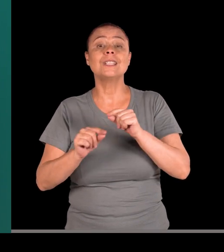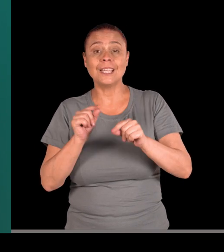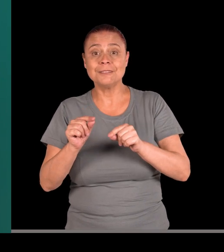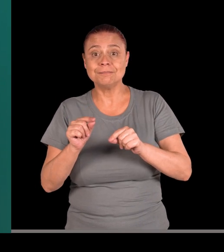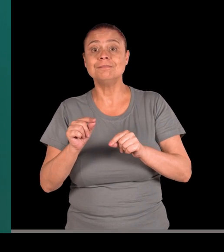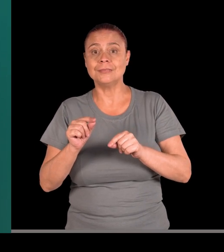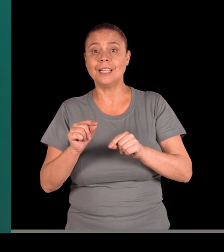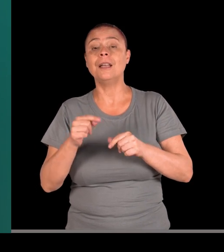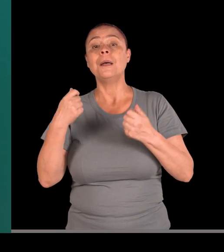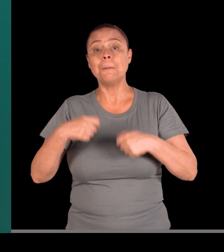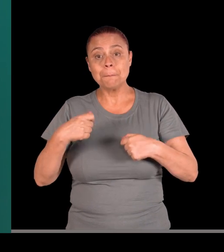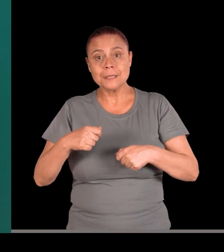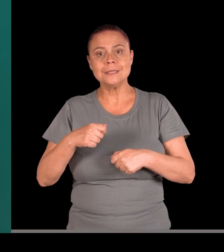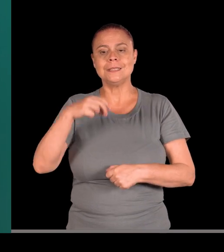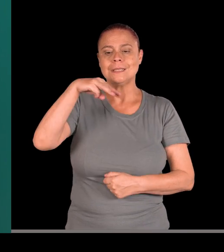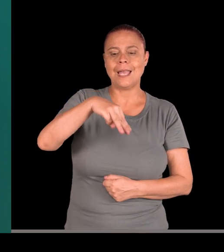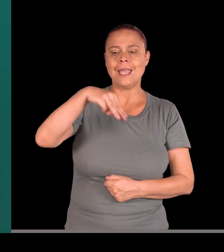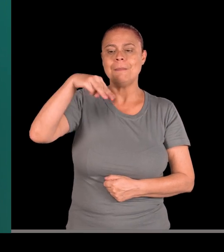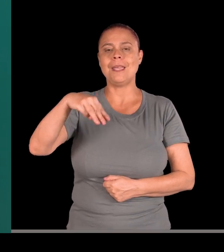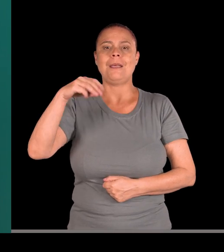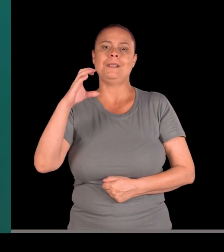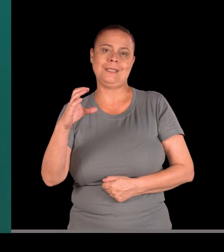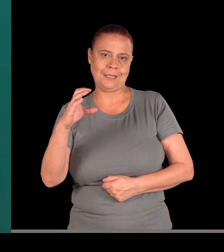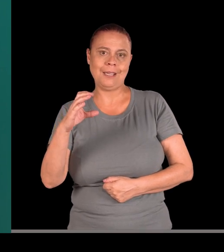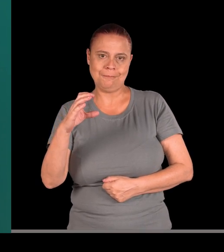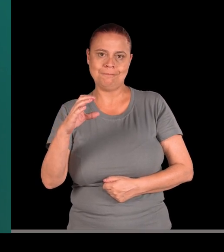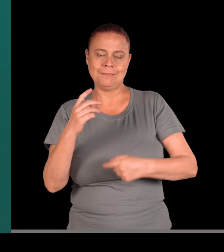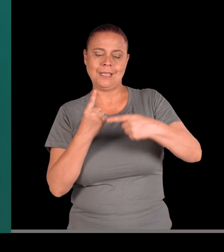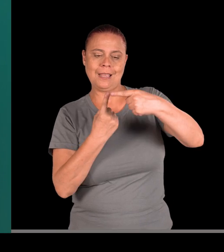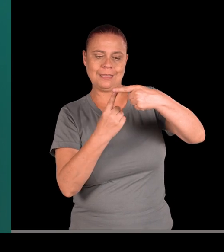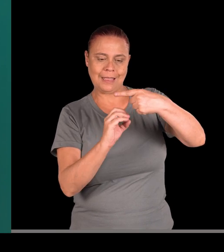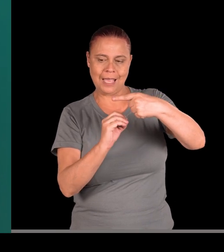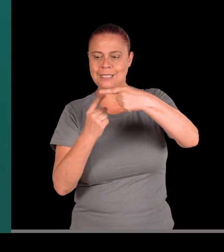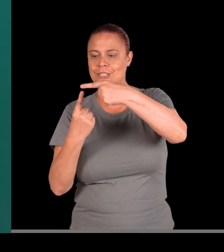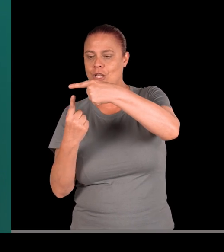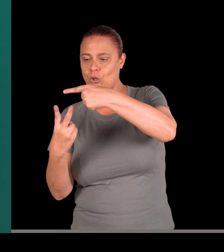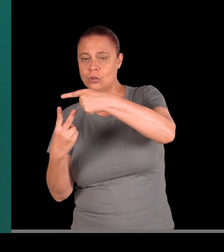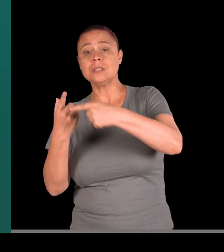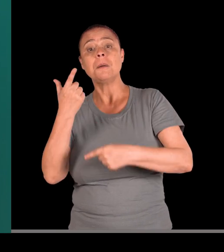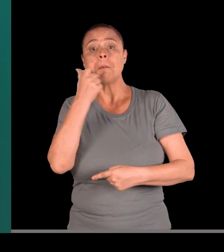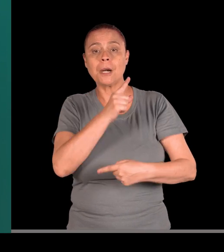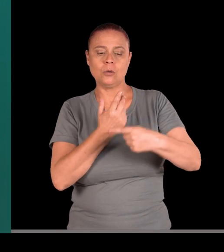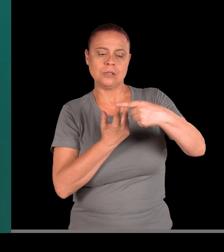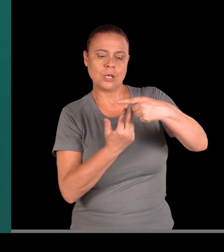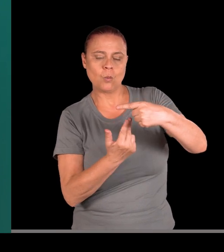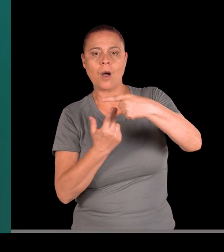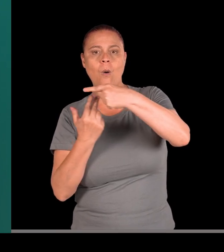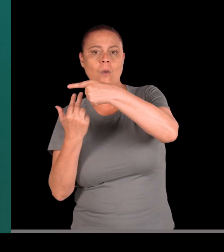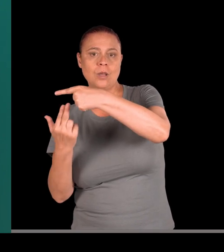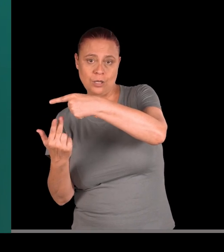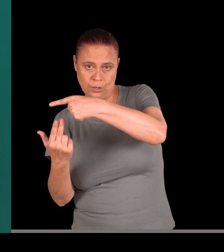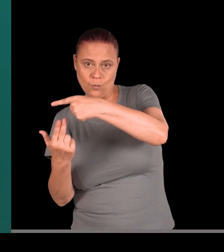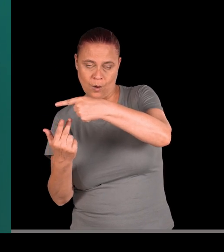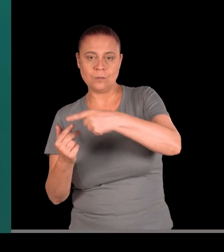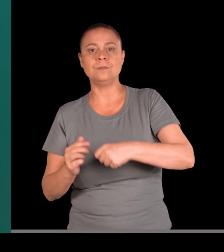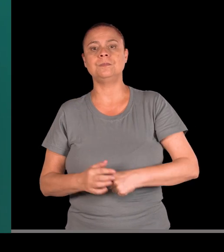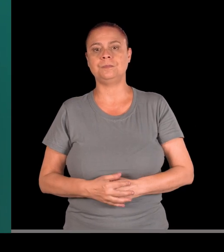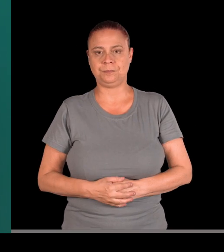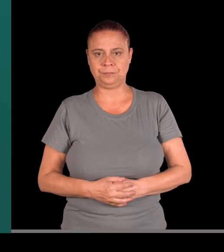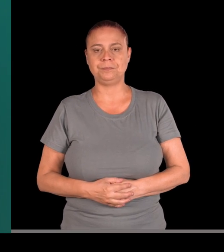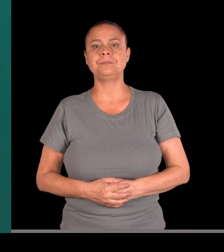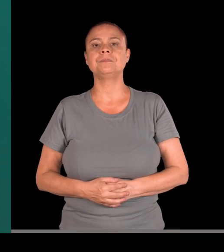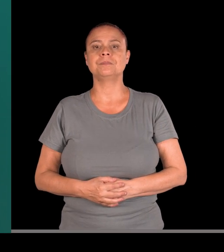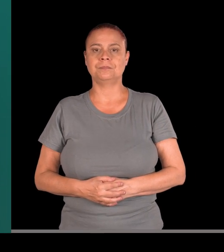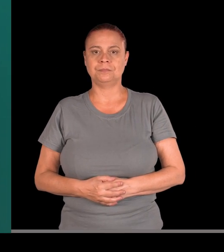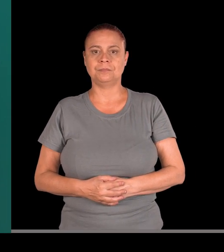fazer? Encontrar o MMC, que é o mínimo múltiplo comum, para ter um denominador que seja comum a esta primeira